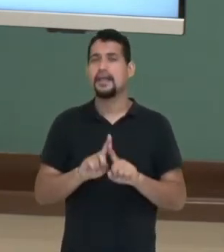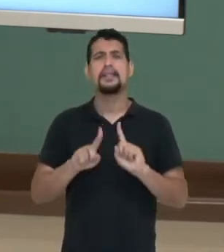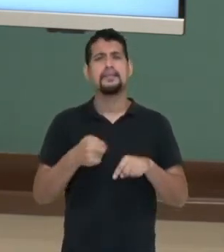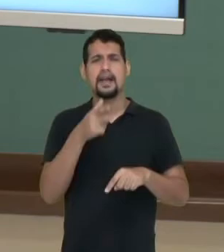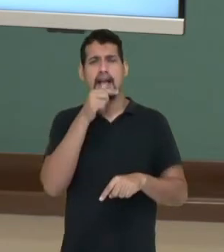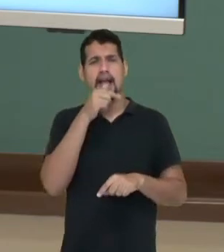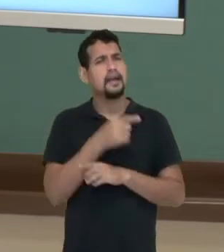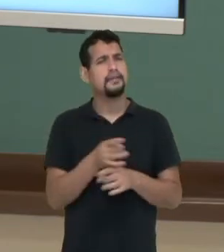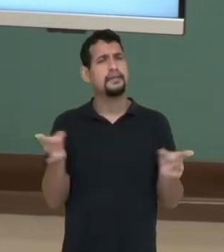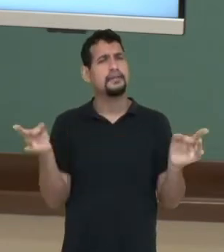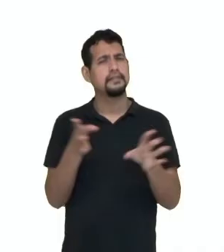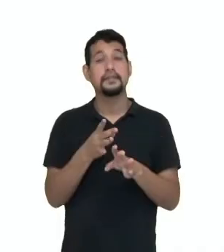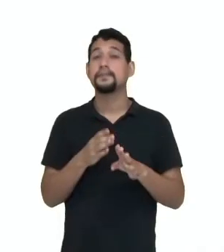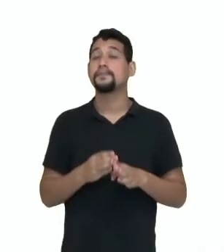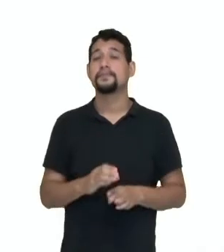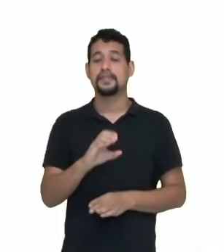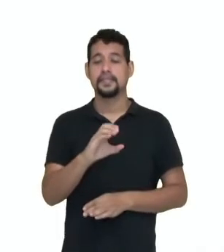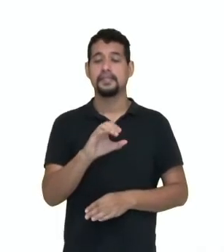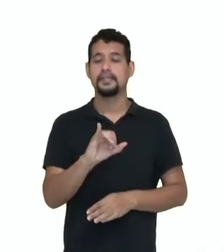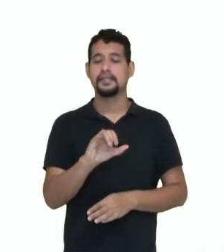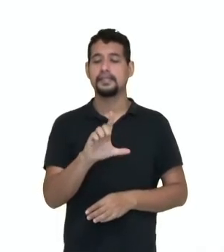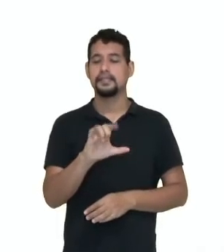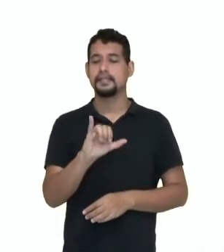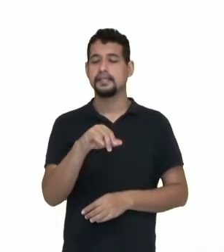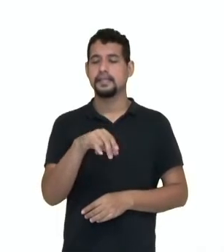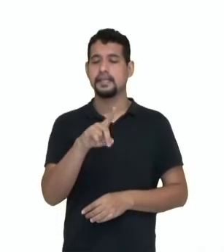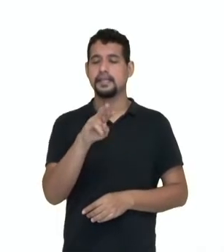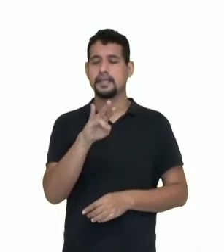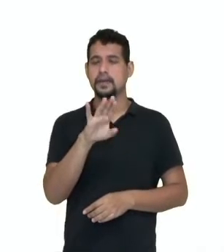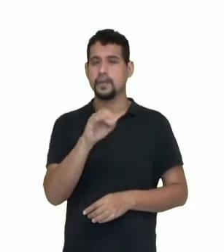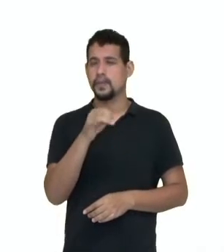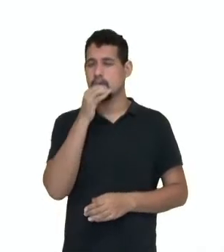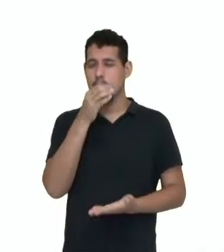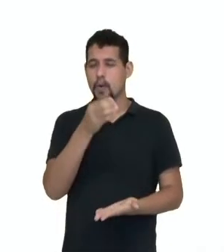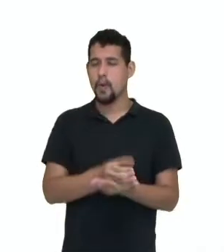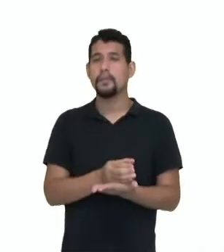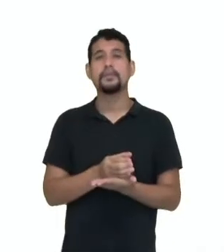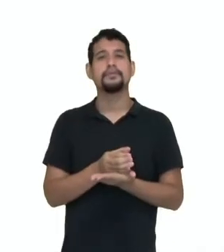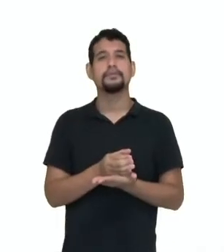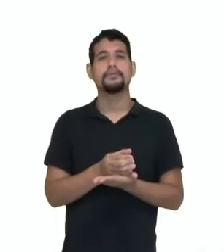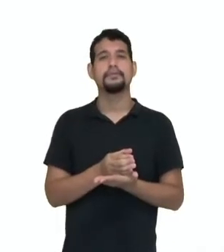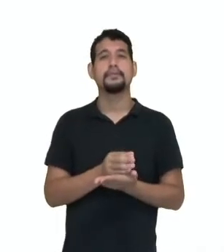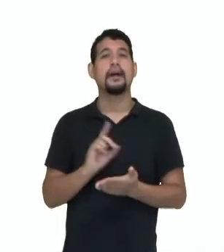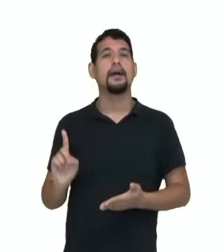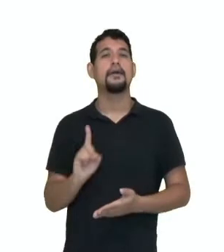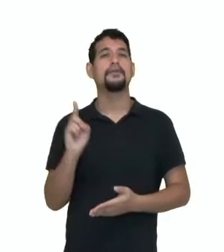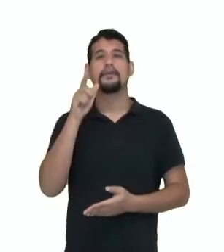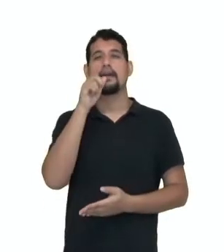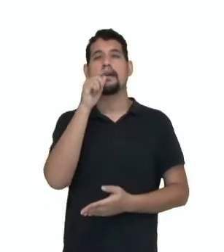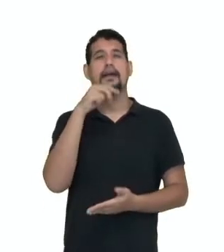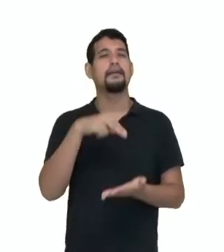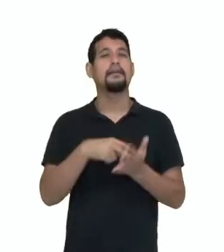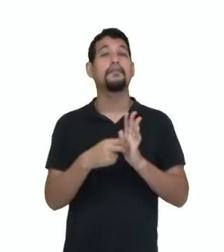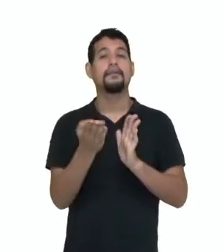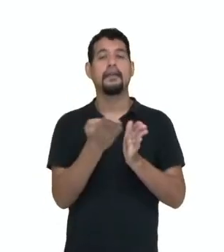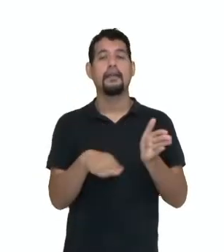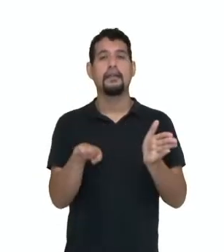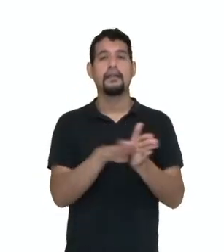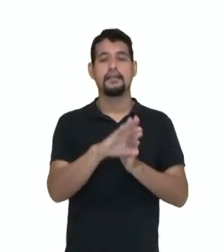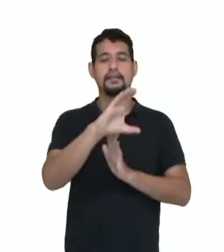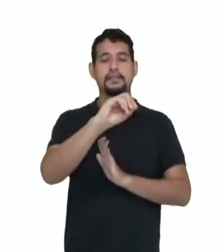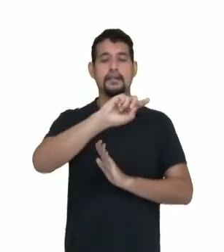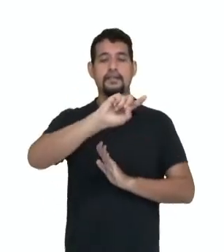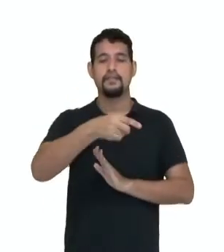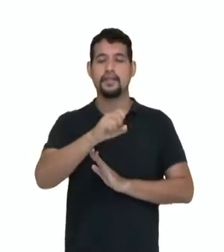um recipiente cilíndrico vazio, copo, ok? A altura da água do recipiente atinge